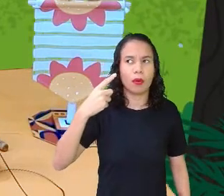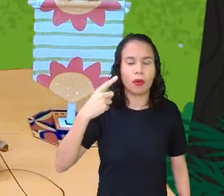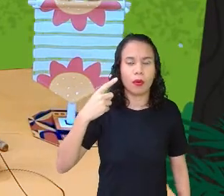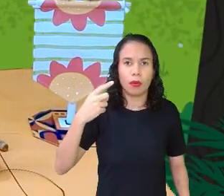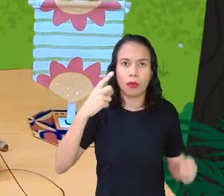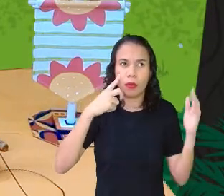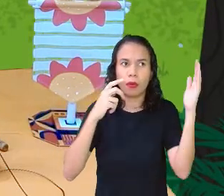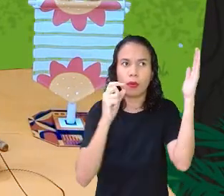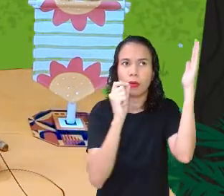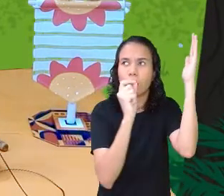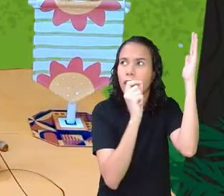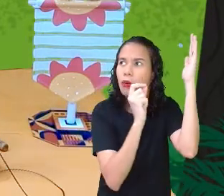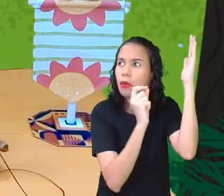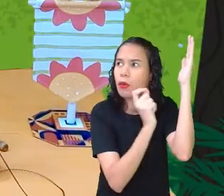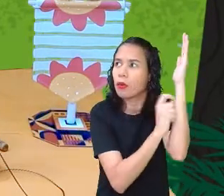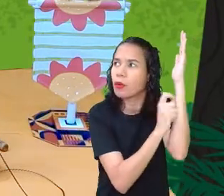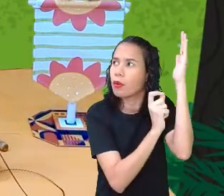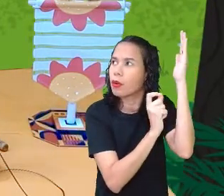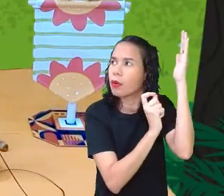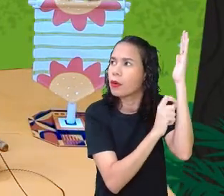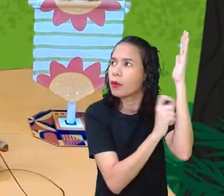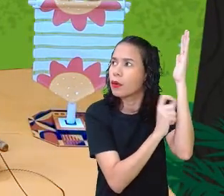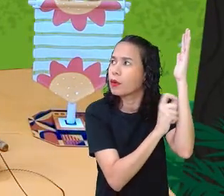Ele ficou olhando.